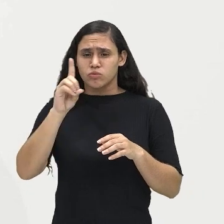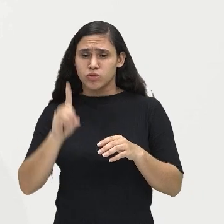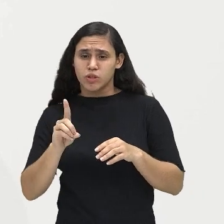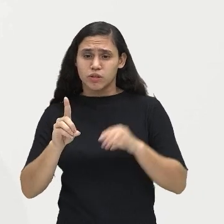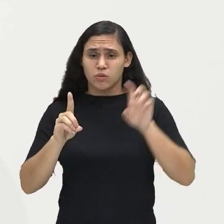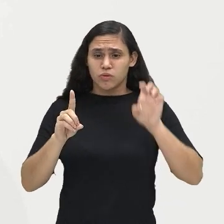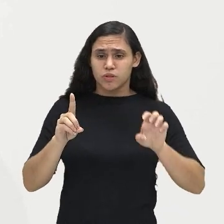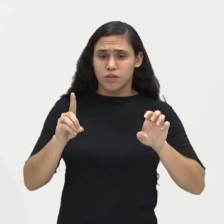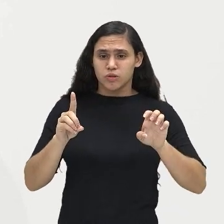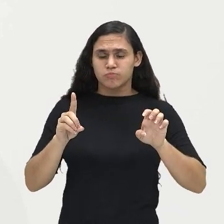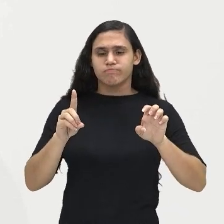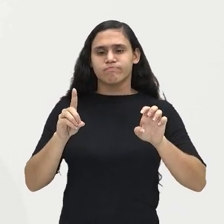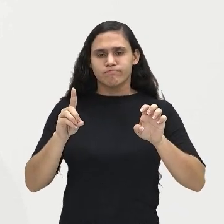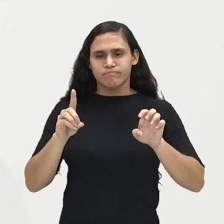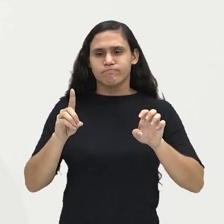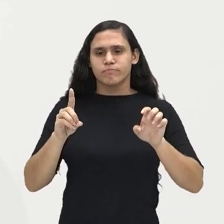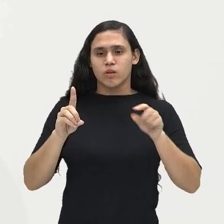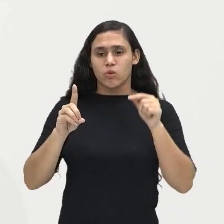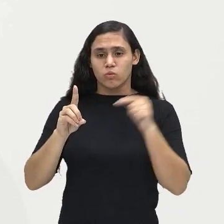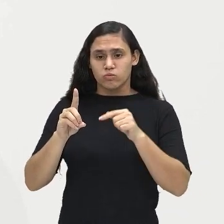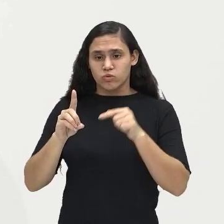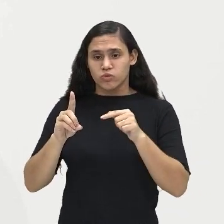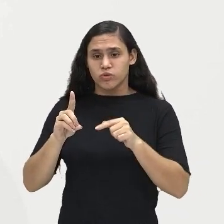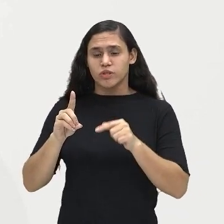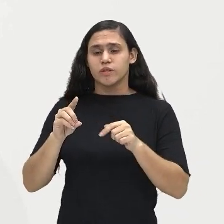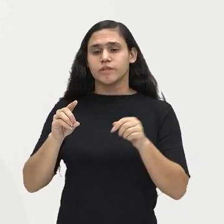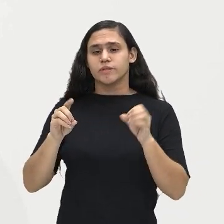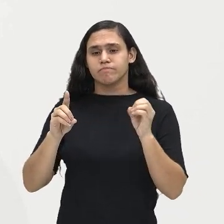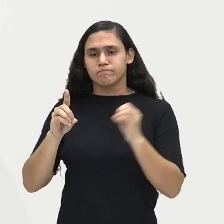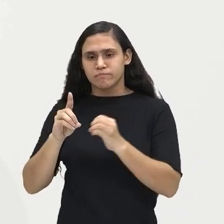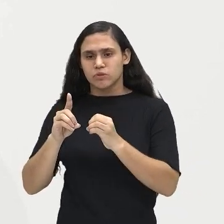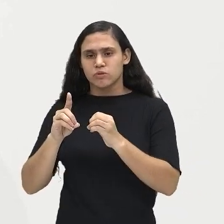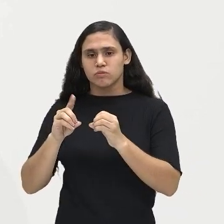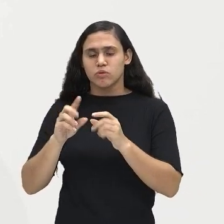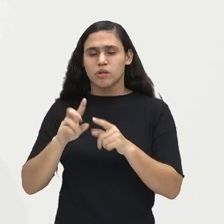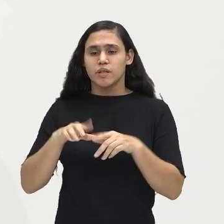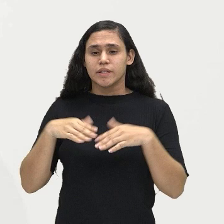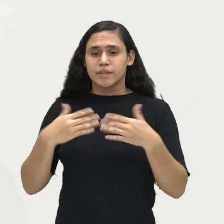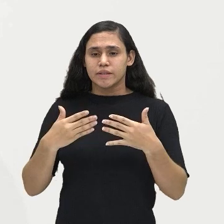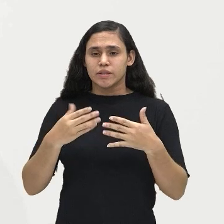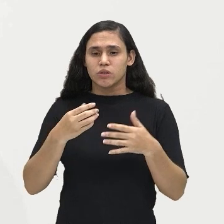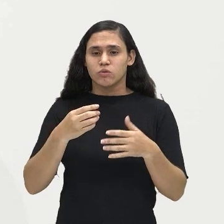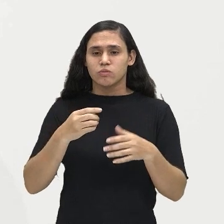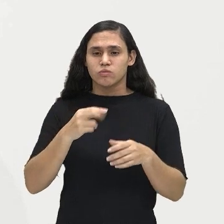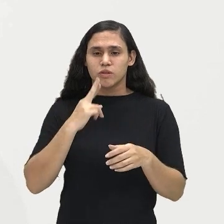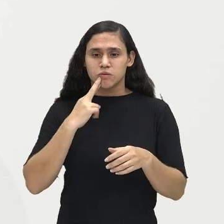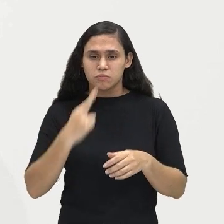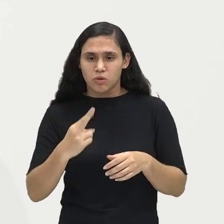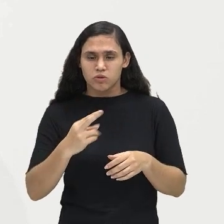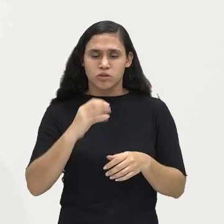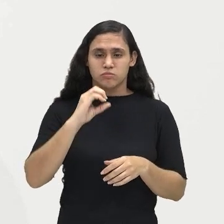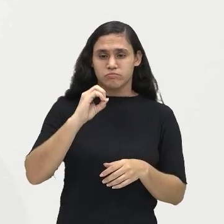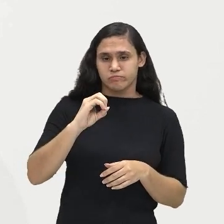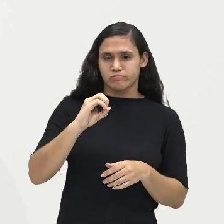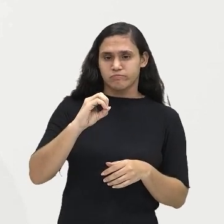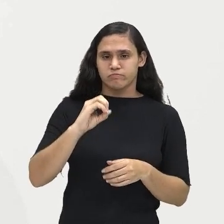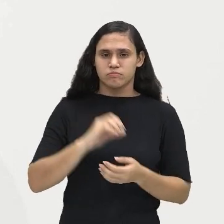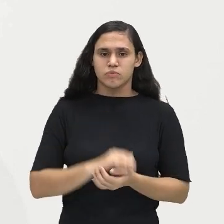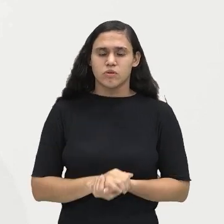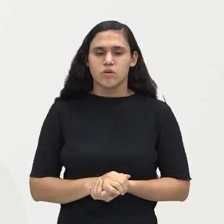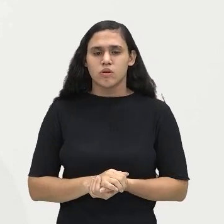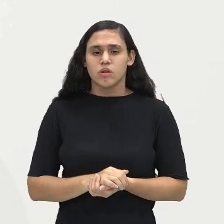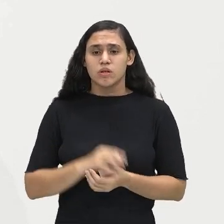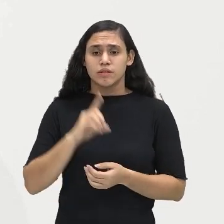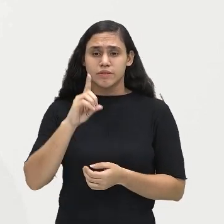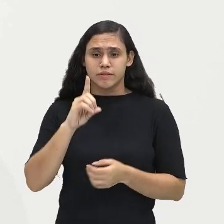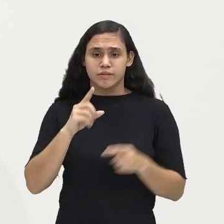é o 0. Então, o maior na letra C é o número 0. E na letra D? Mais 3